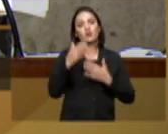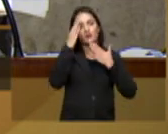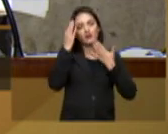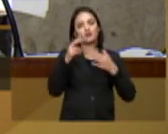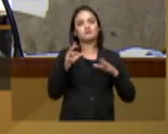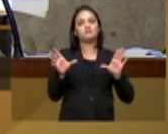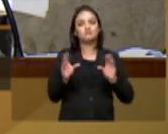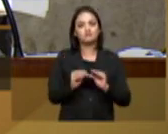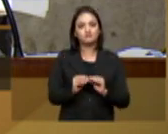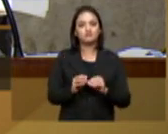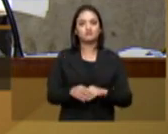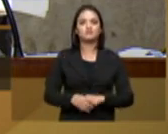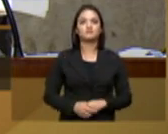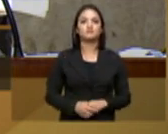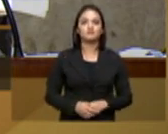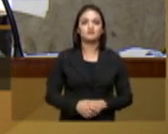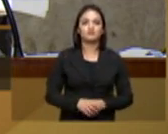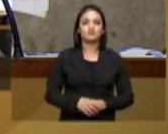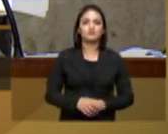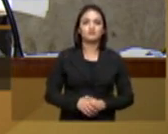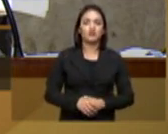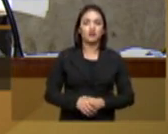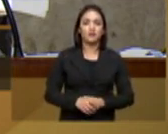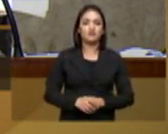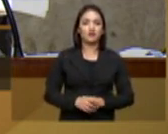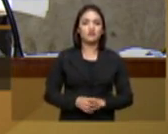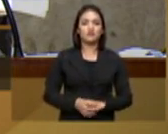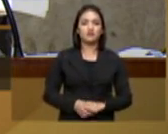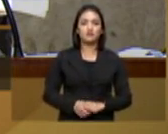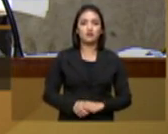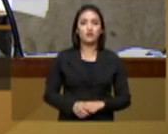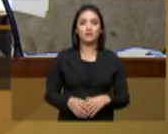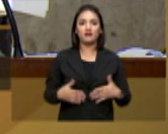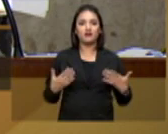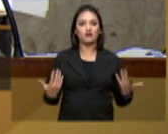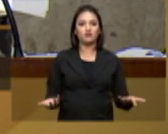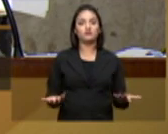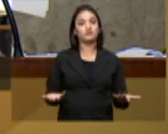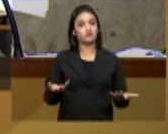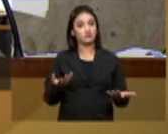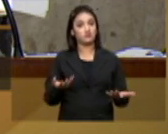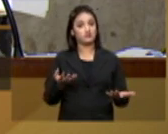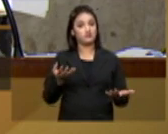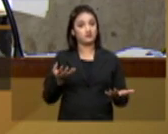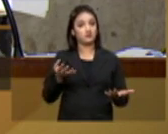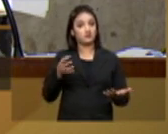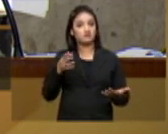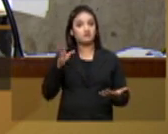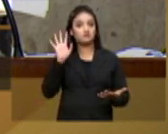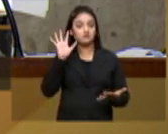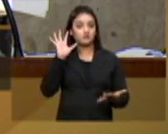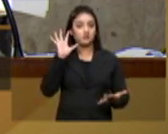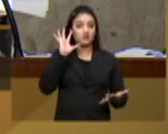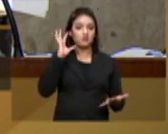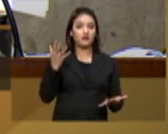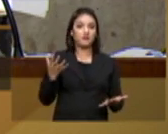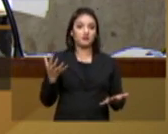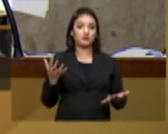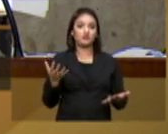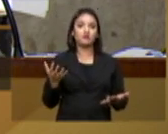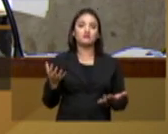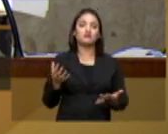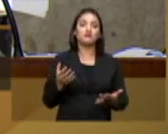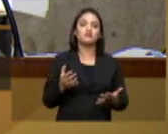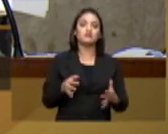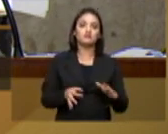na íntegra e em que Vossa Excelência conclui por negar provimento ao recurso extraordinário e